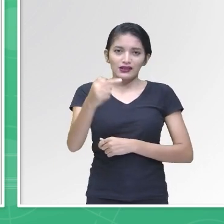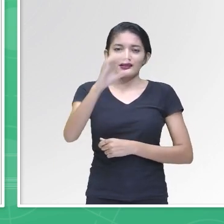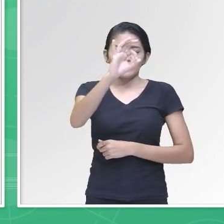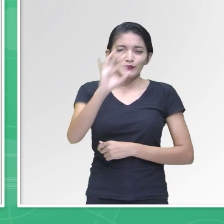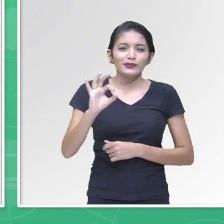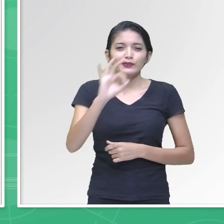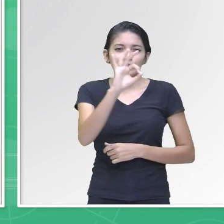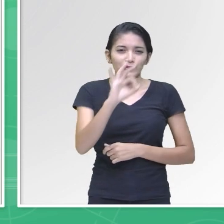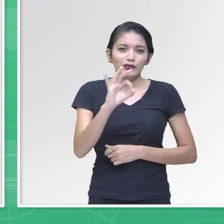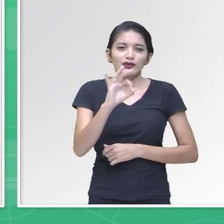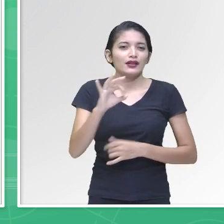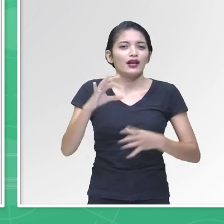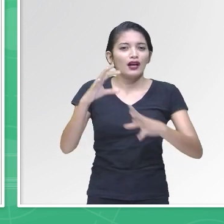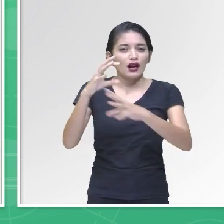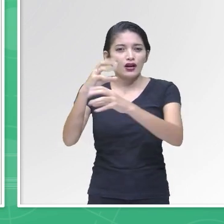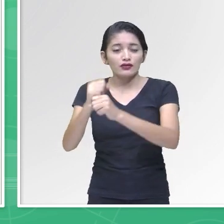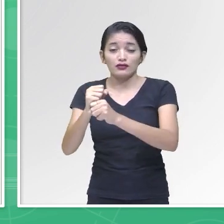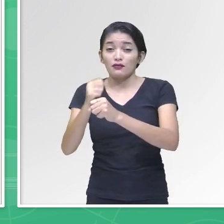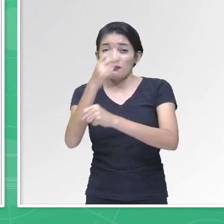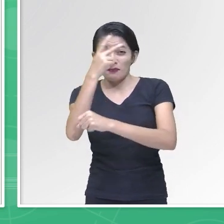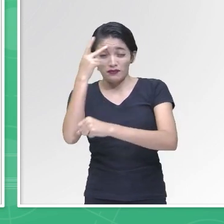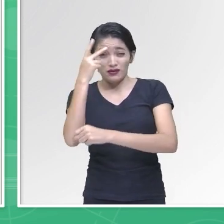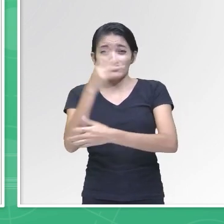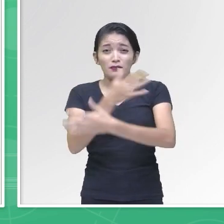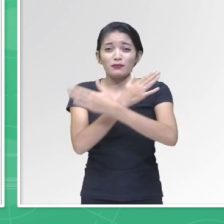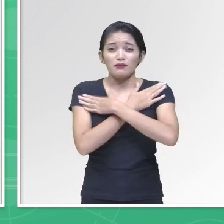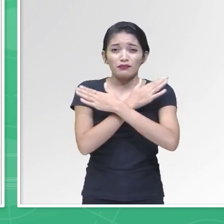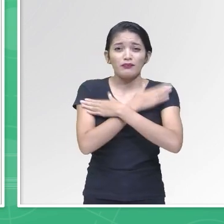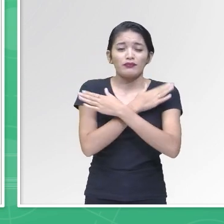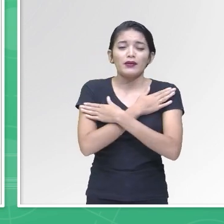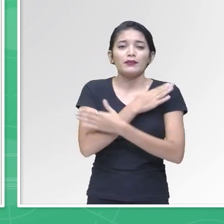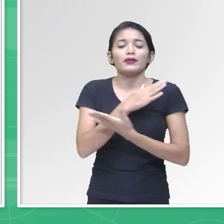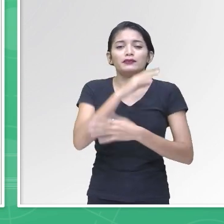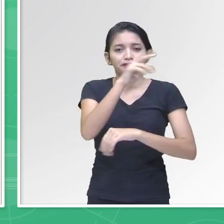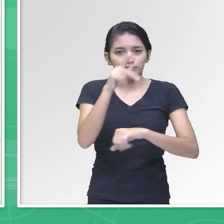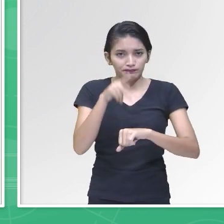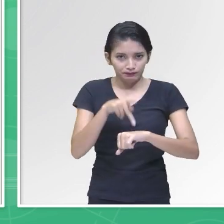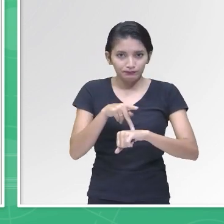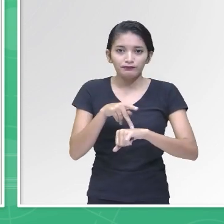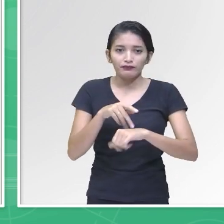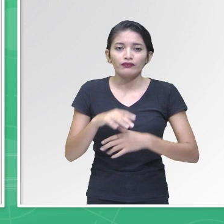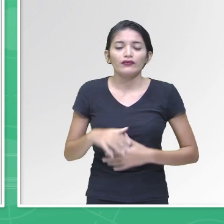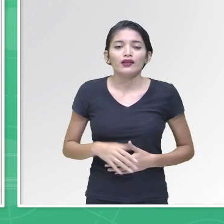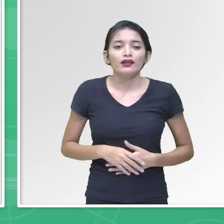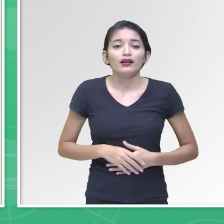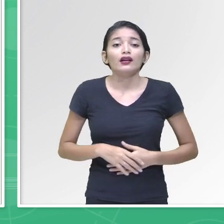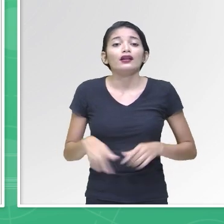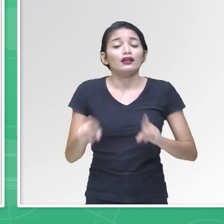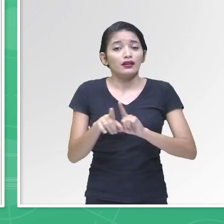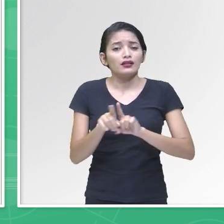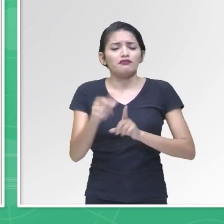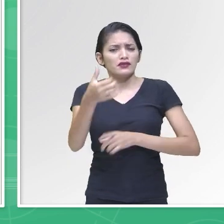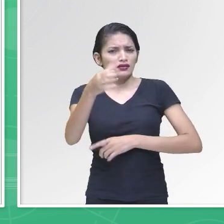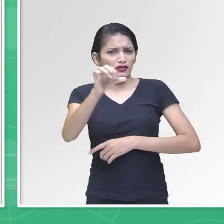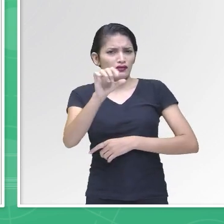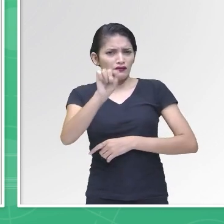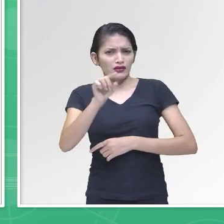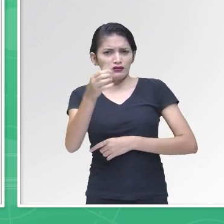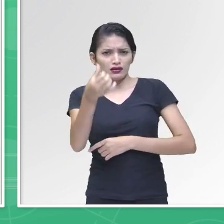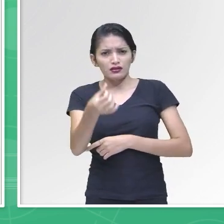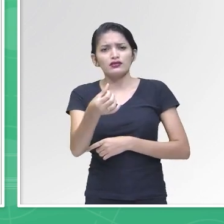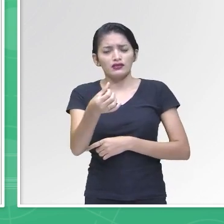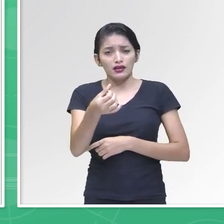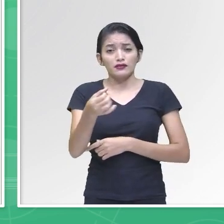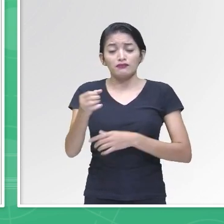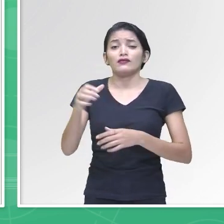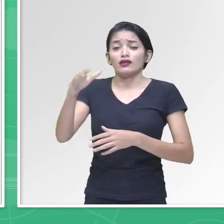47,7% do total de desempregados do país, bem como por 19,6% dos